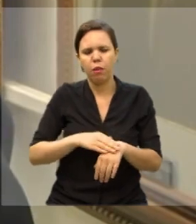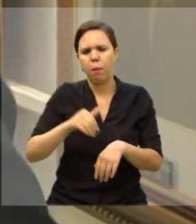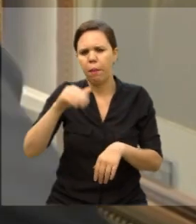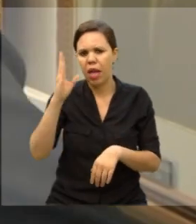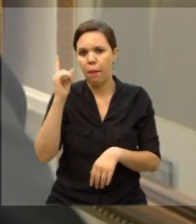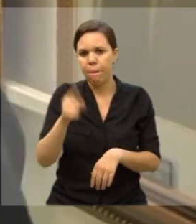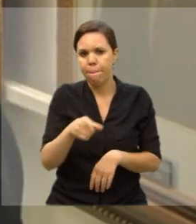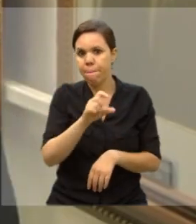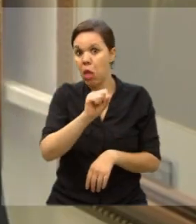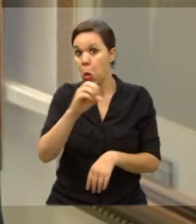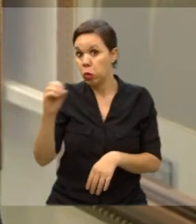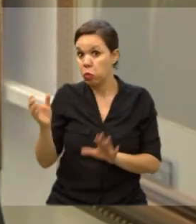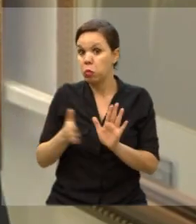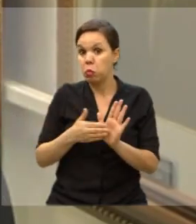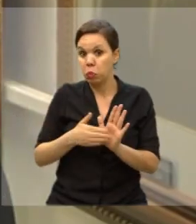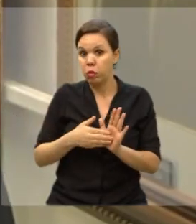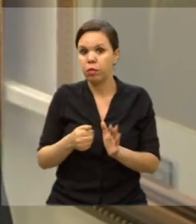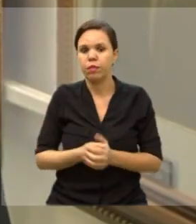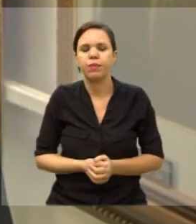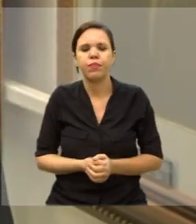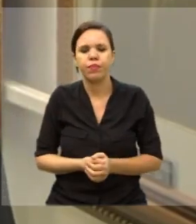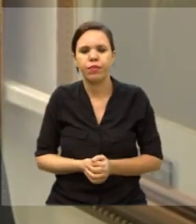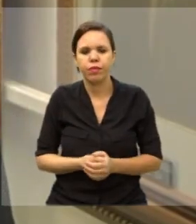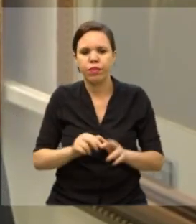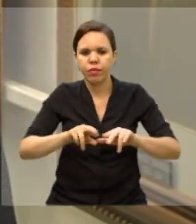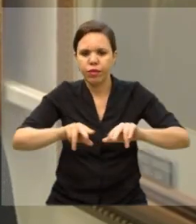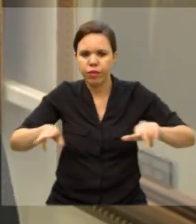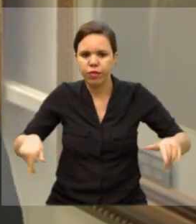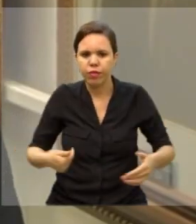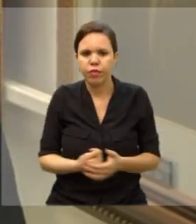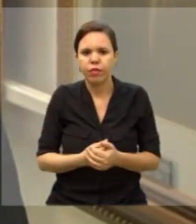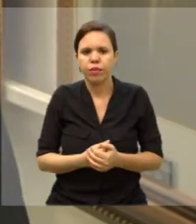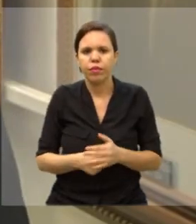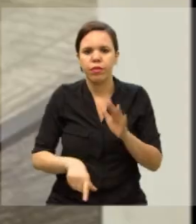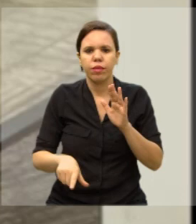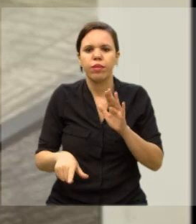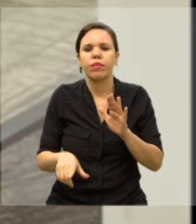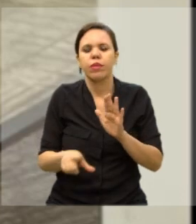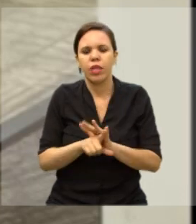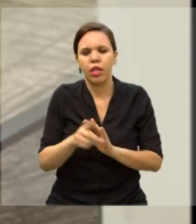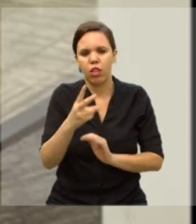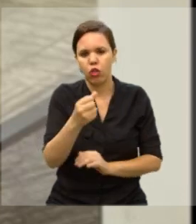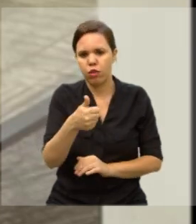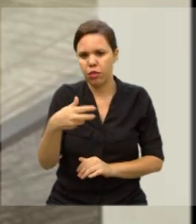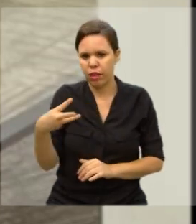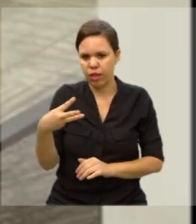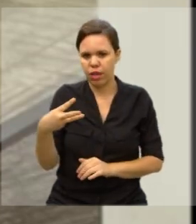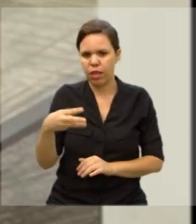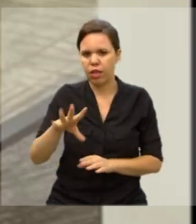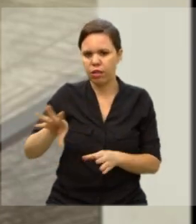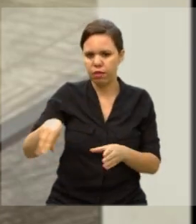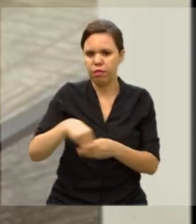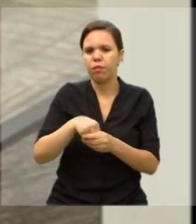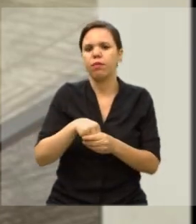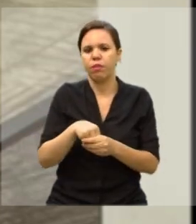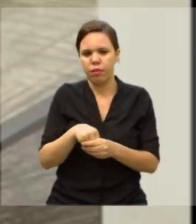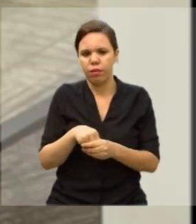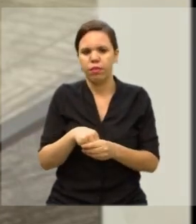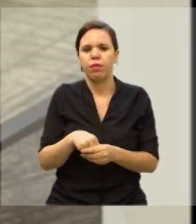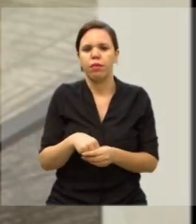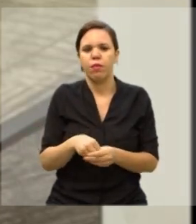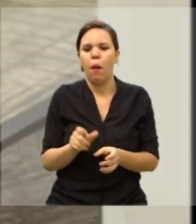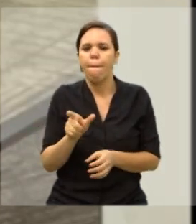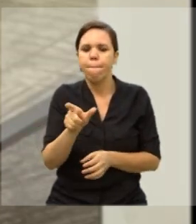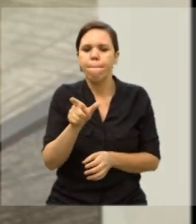de 1.800 proposições, entre elas, a Lei de 2013, que implantou o Boletim Escolar